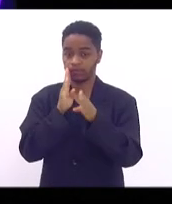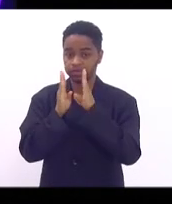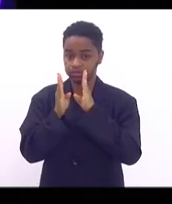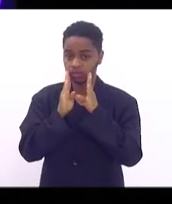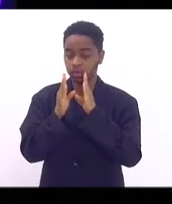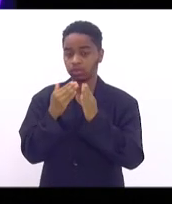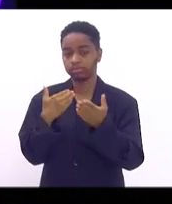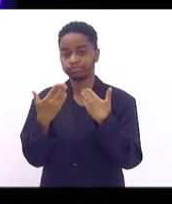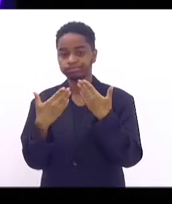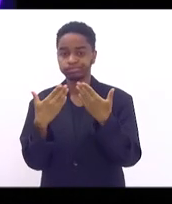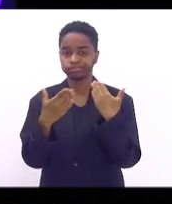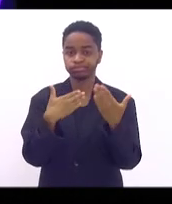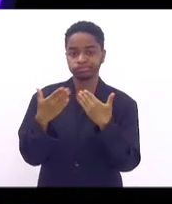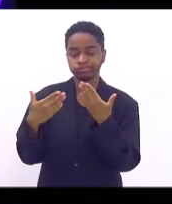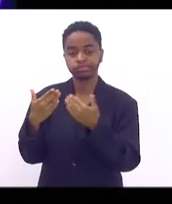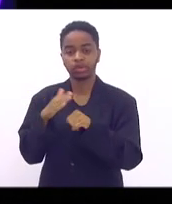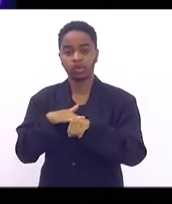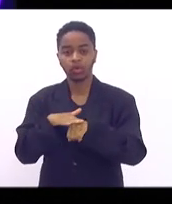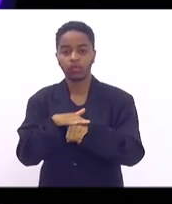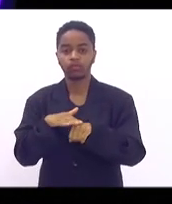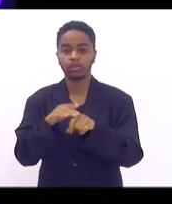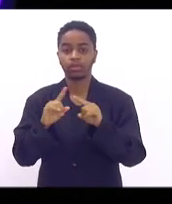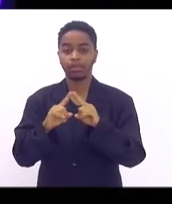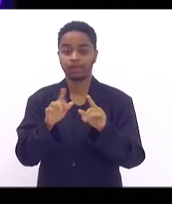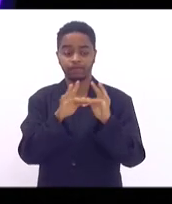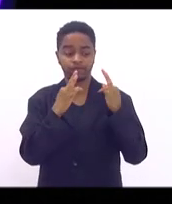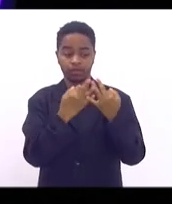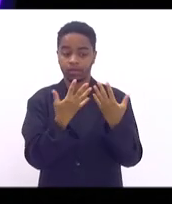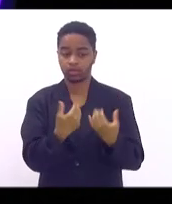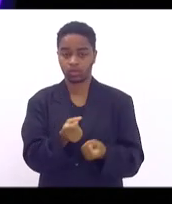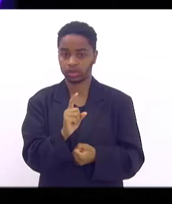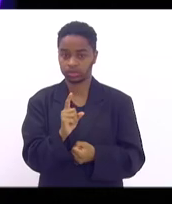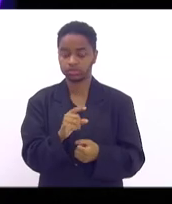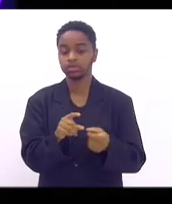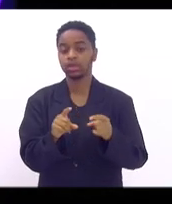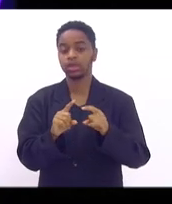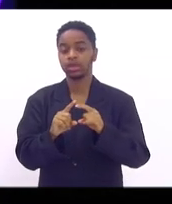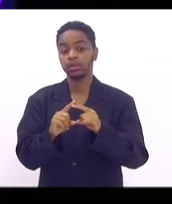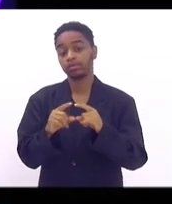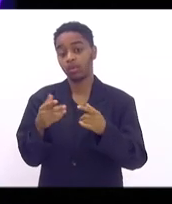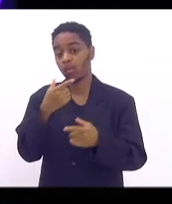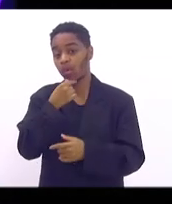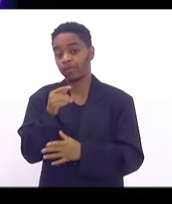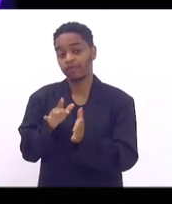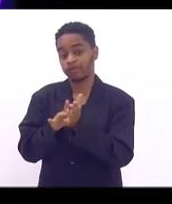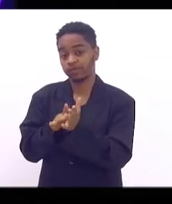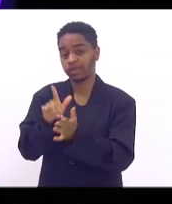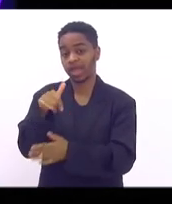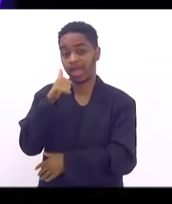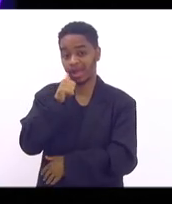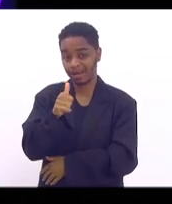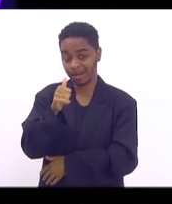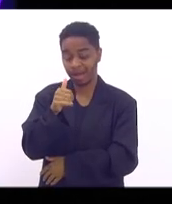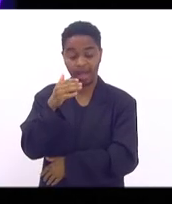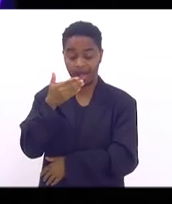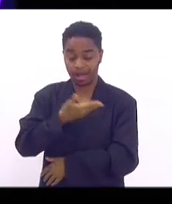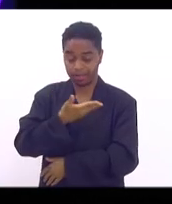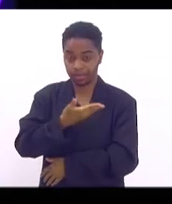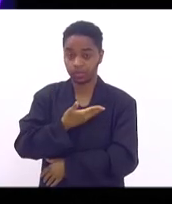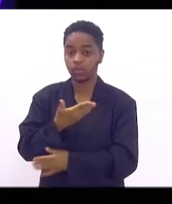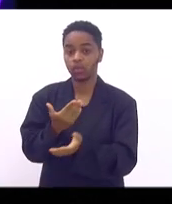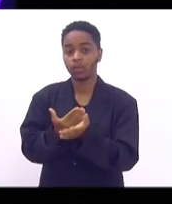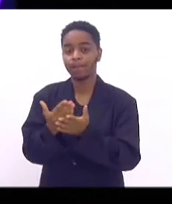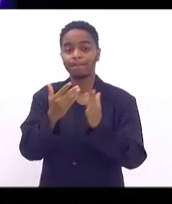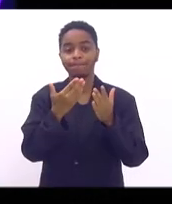começa a conversar com esse sujeito, sem o consentimento dos pais, ele se passa por amigo e ele começa a pedir fotos